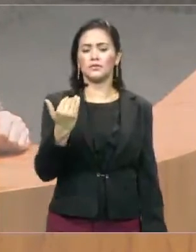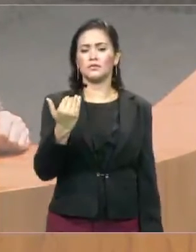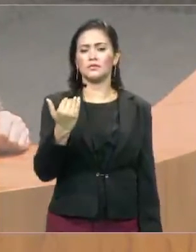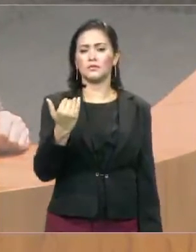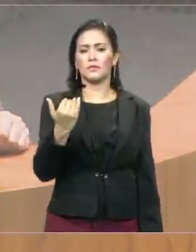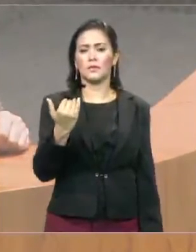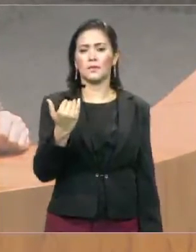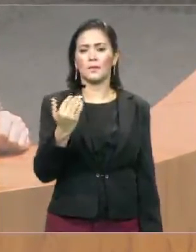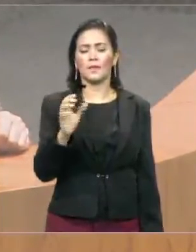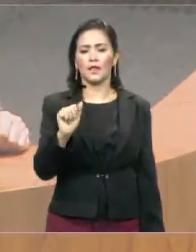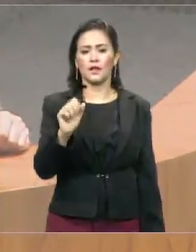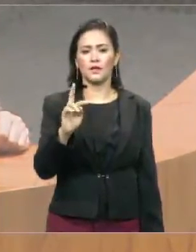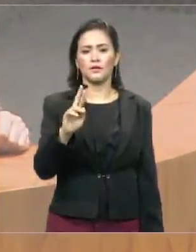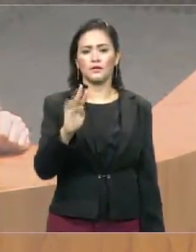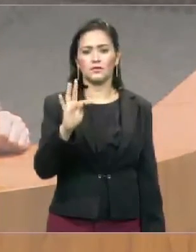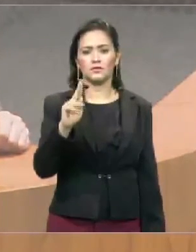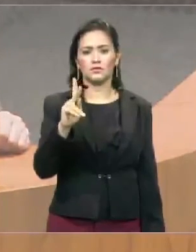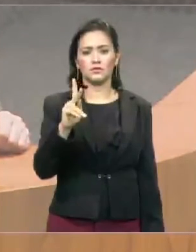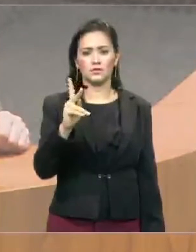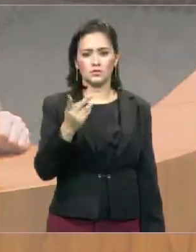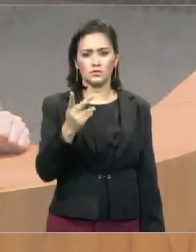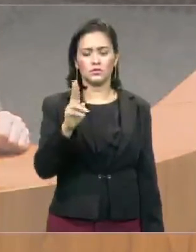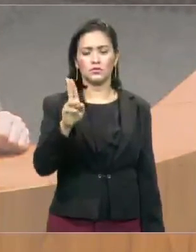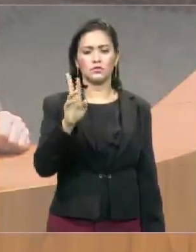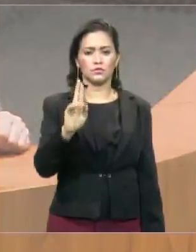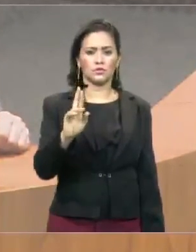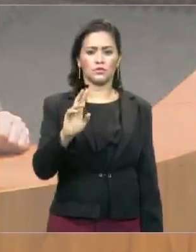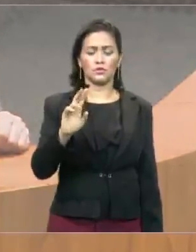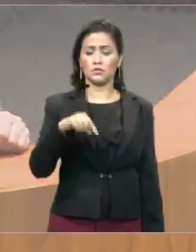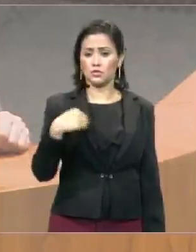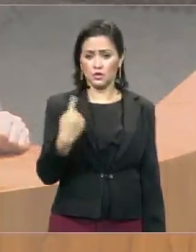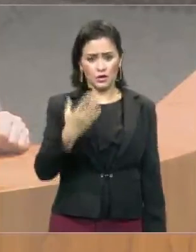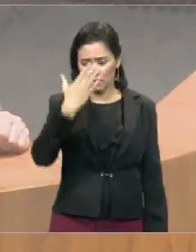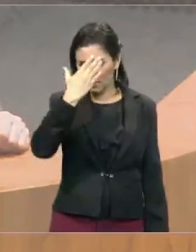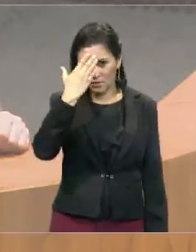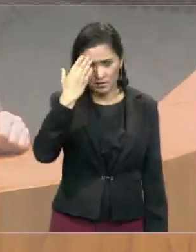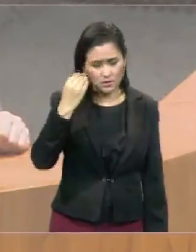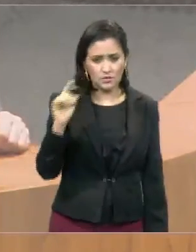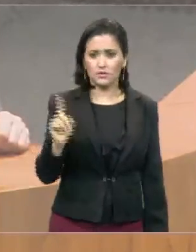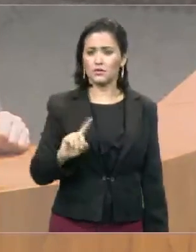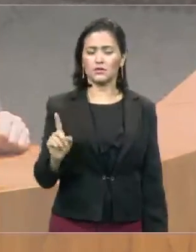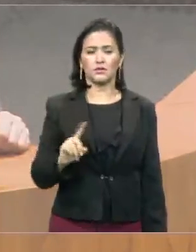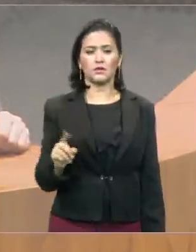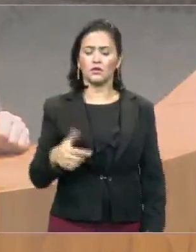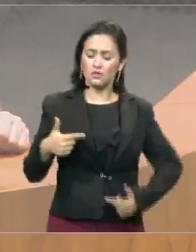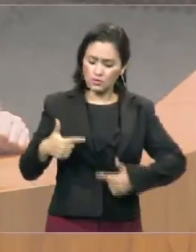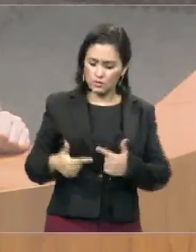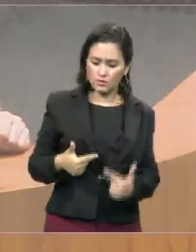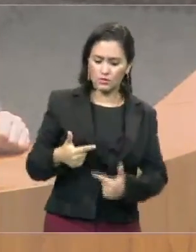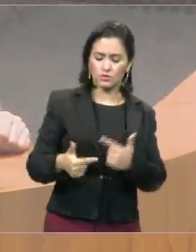alto e bom tom. Não vai ser uma morte em vão. Essa luta é nossa